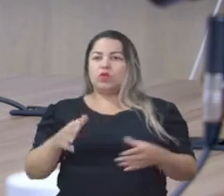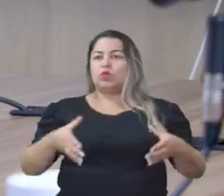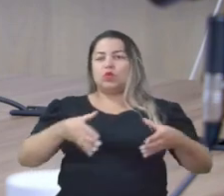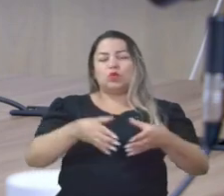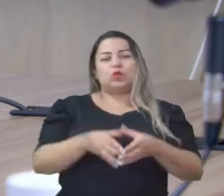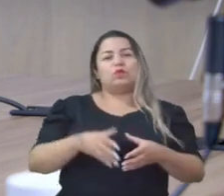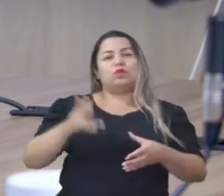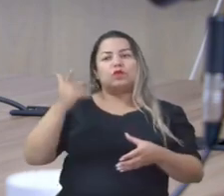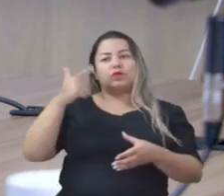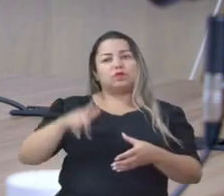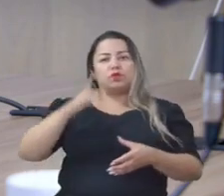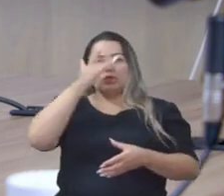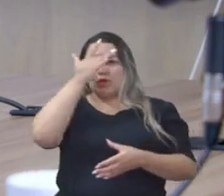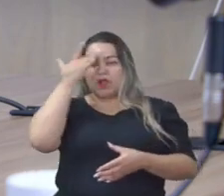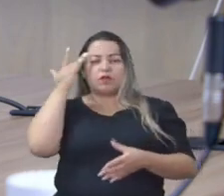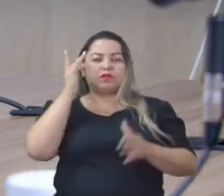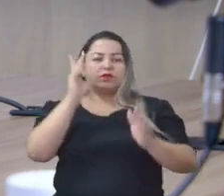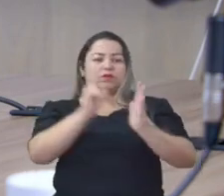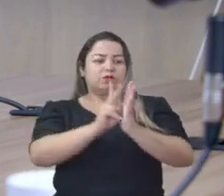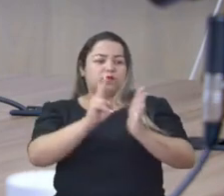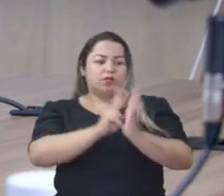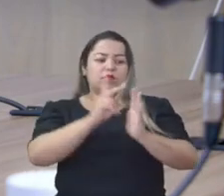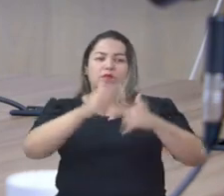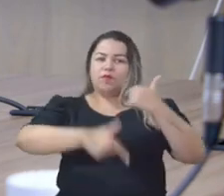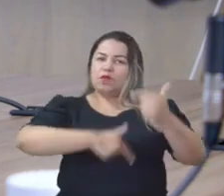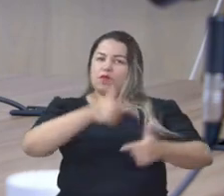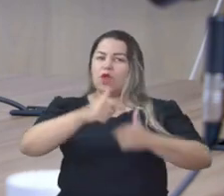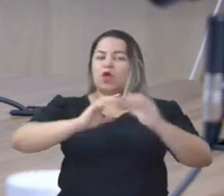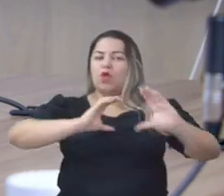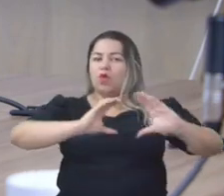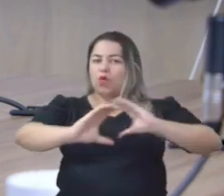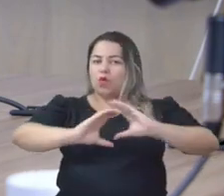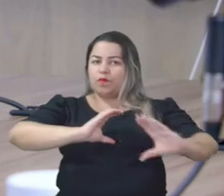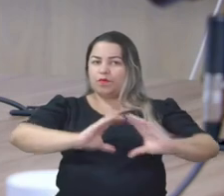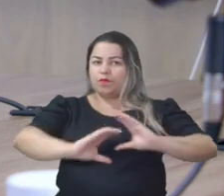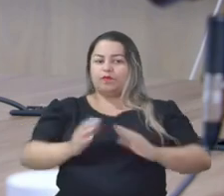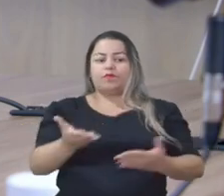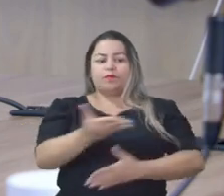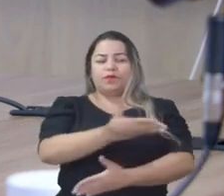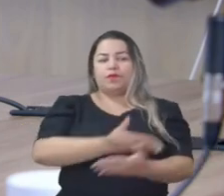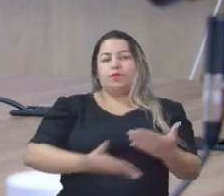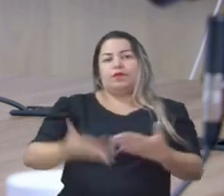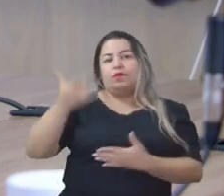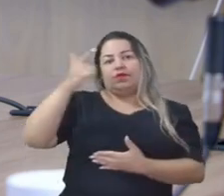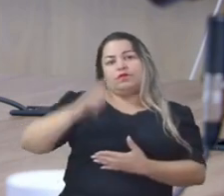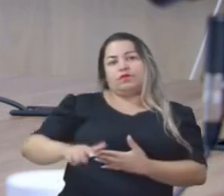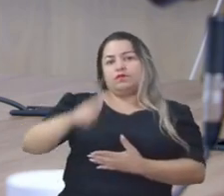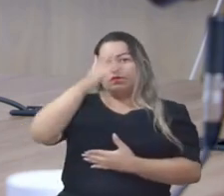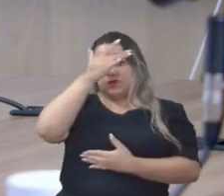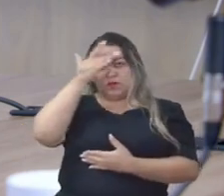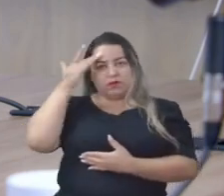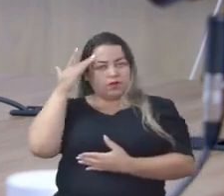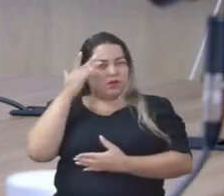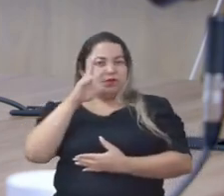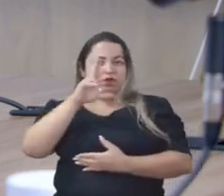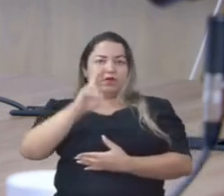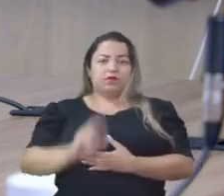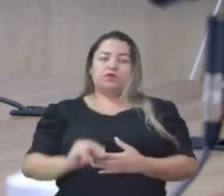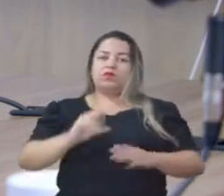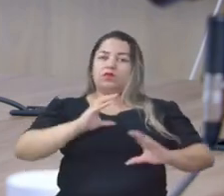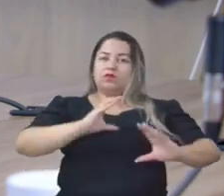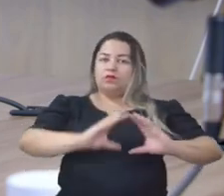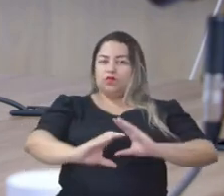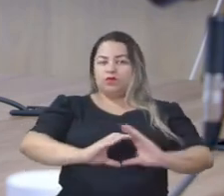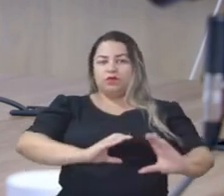muitas personalidades indígenas trabalham com jovens comunicadores indígenas, com outras pessoas jovens também que de repente nem são da comunicação, mas